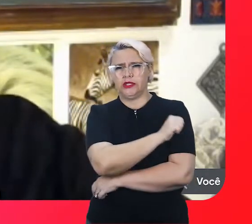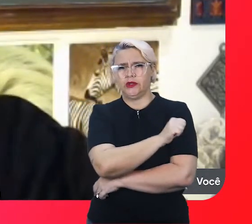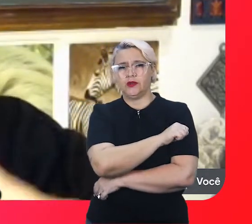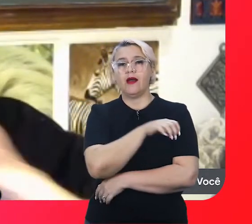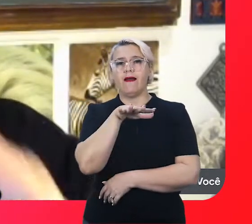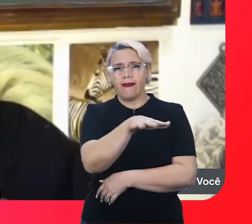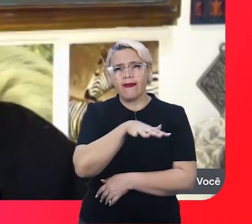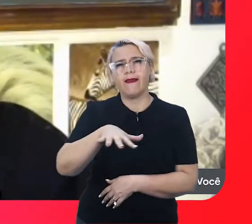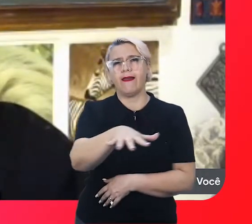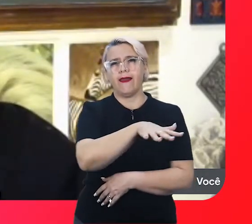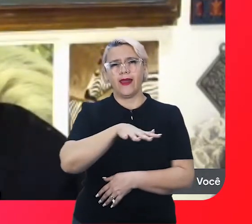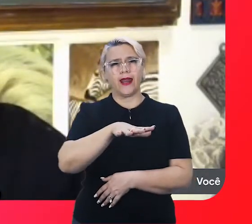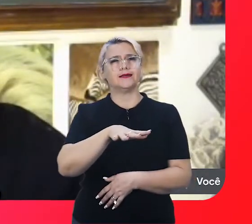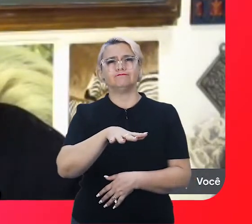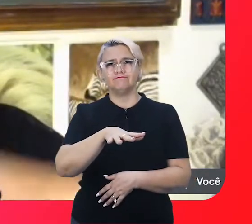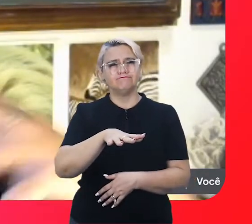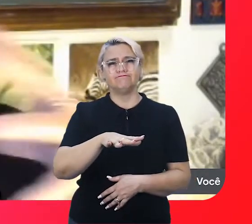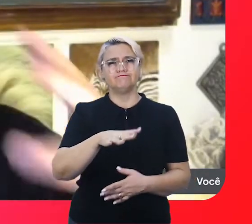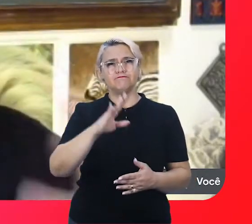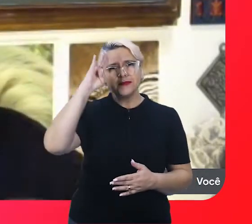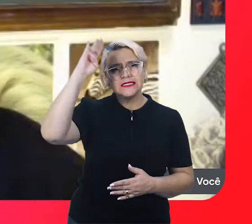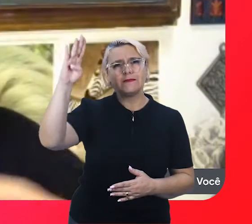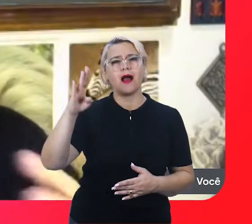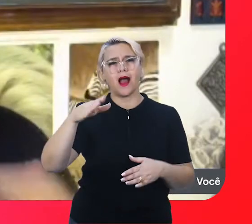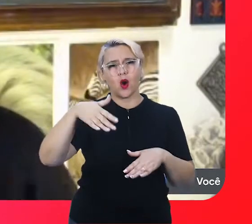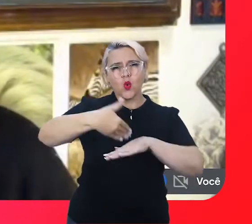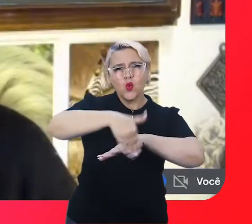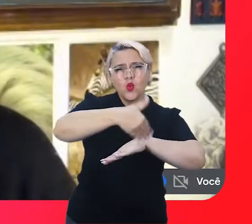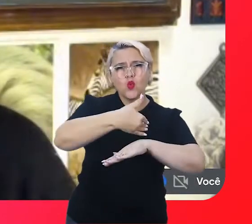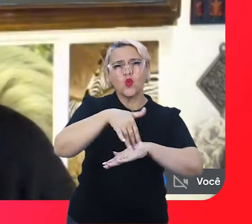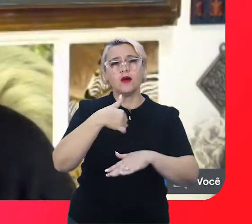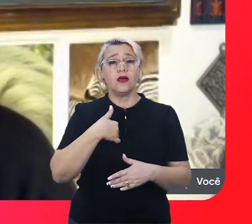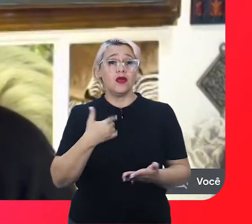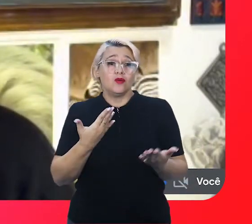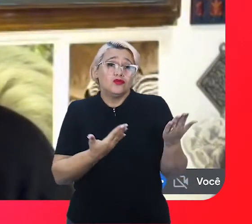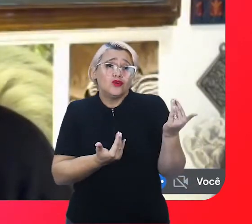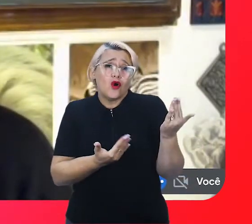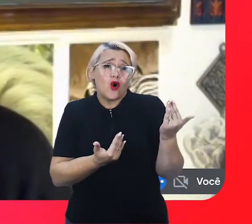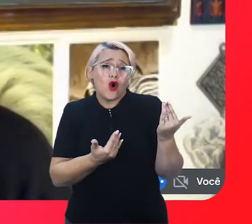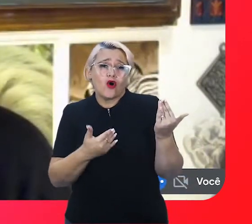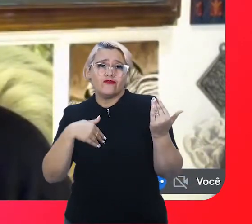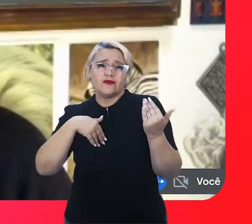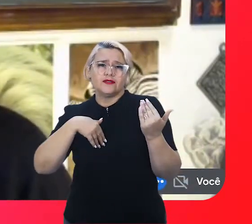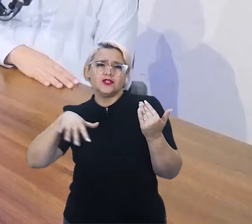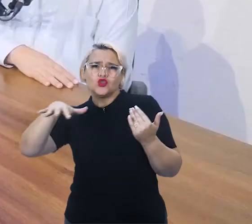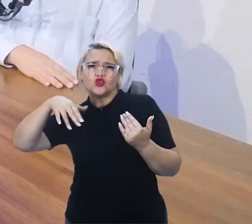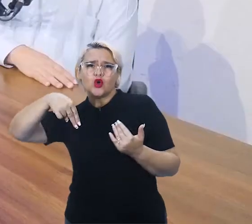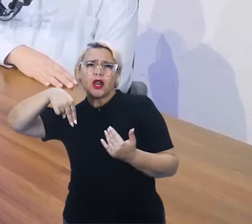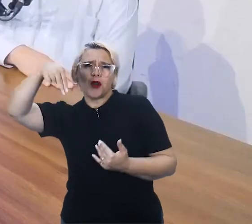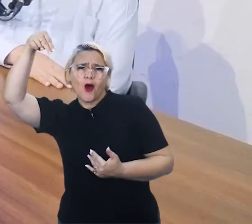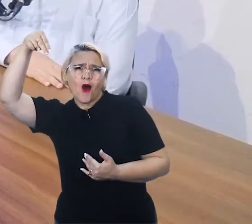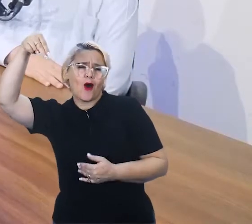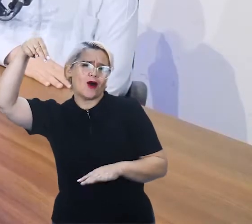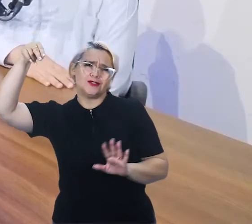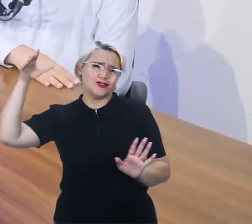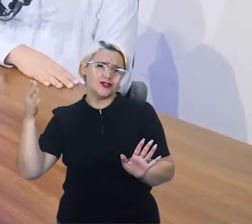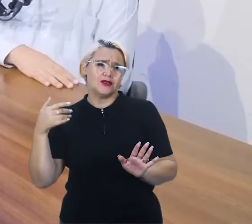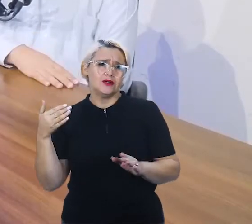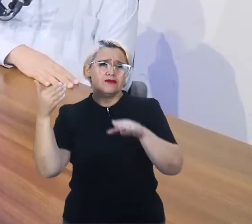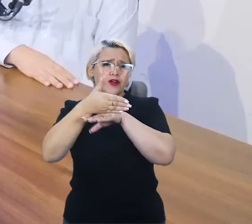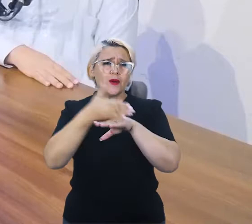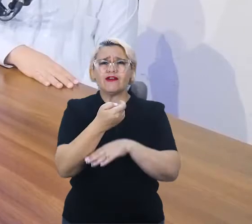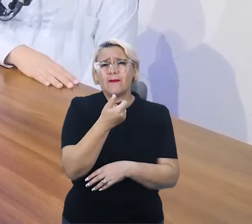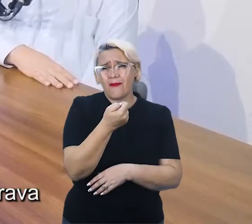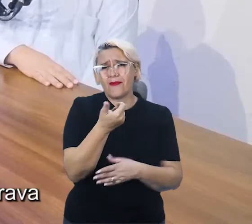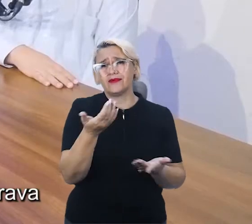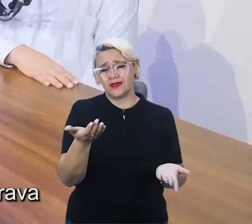era um grande centro, quer dizer, tinha a Farm de Amoeira, aquelas ruas que eu, como era menina da zona norte, ia pouco